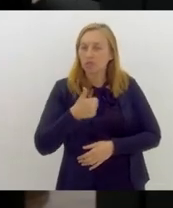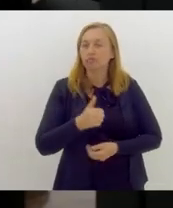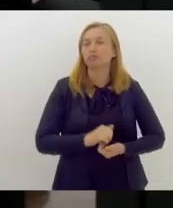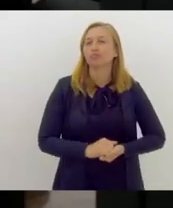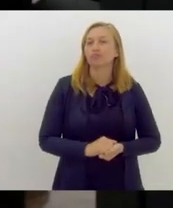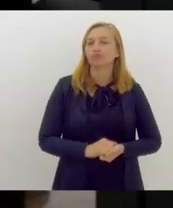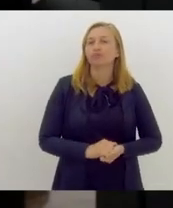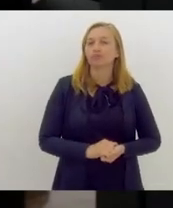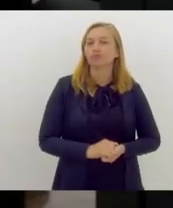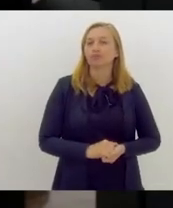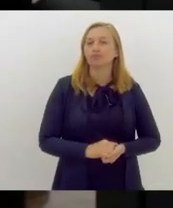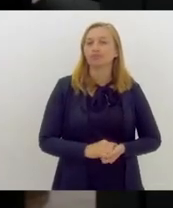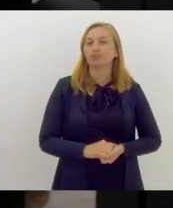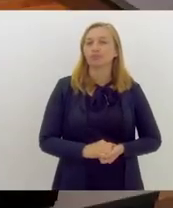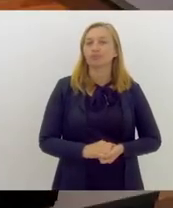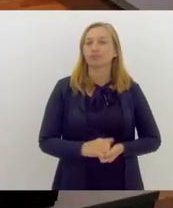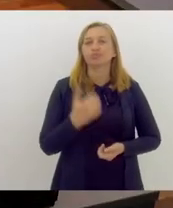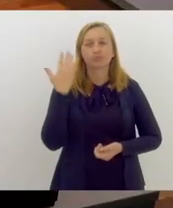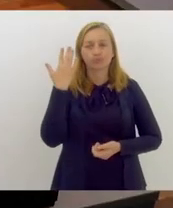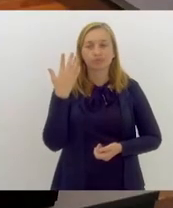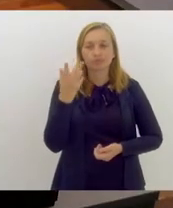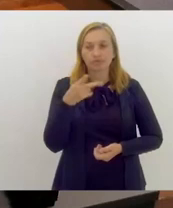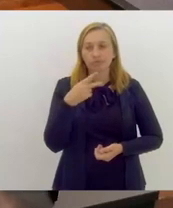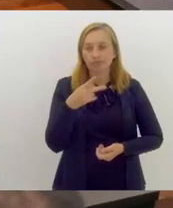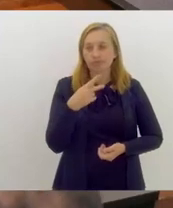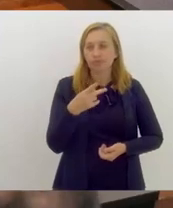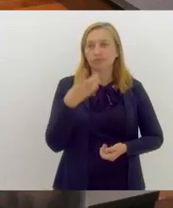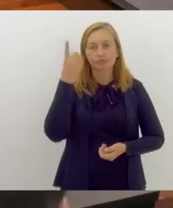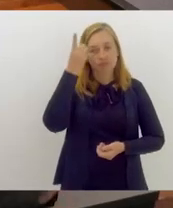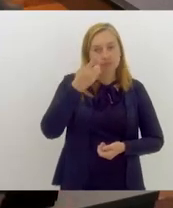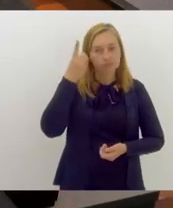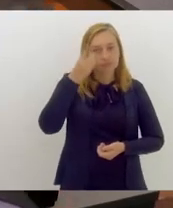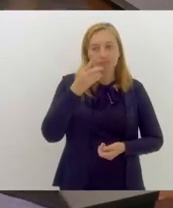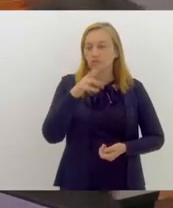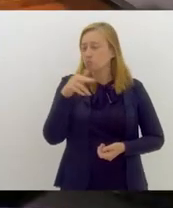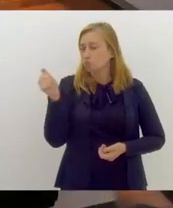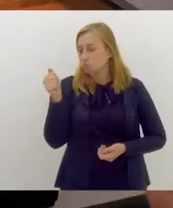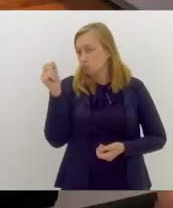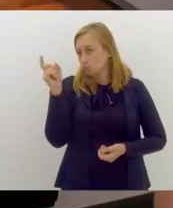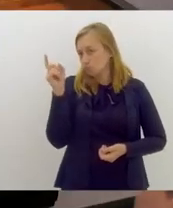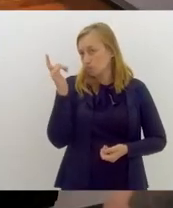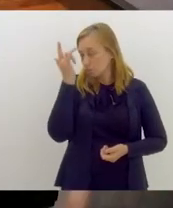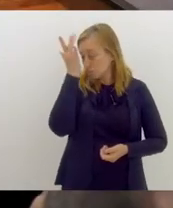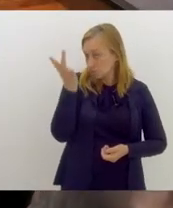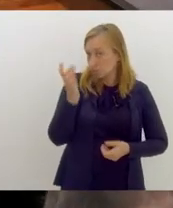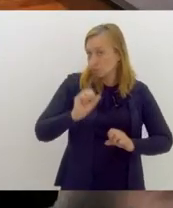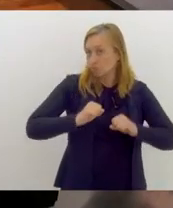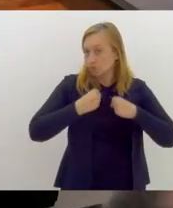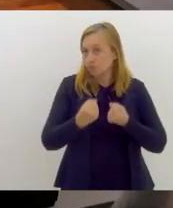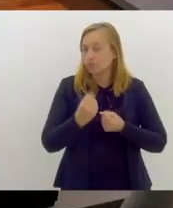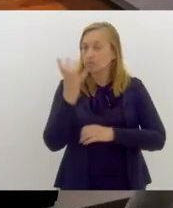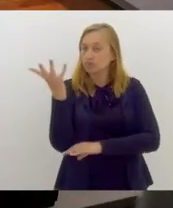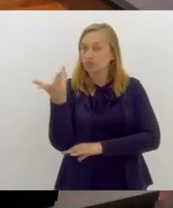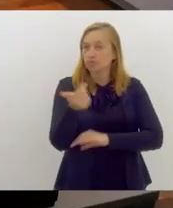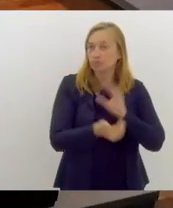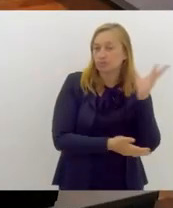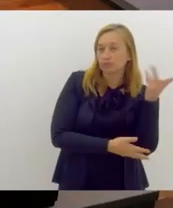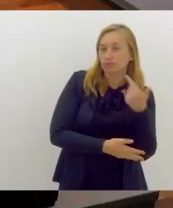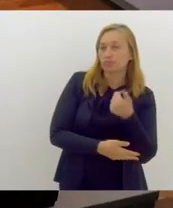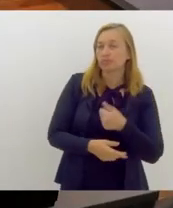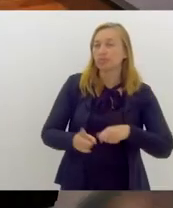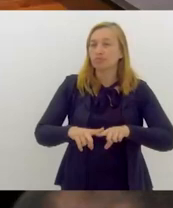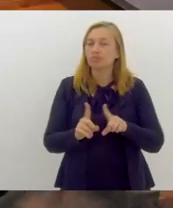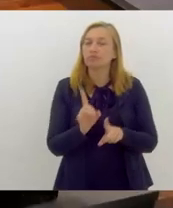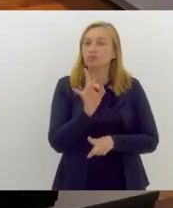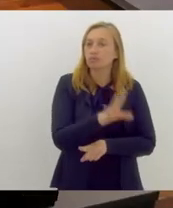trazer uma mensagem para deputada nunca foi fácil defender o meio ambiente no Brasil mas nos últimos quatro anos